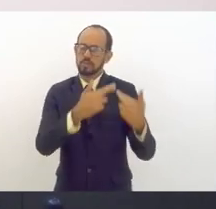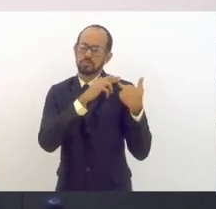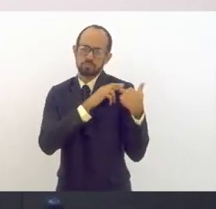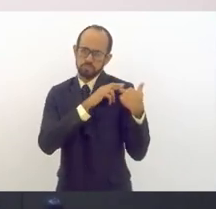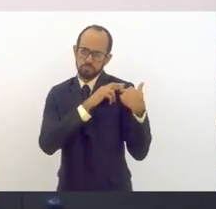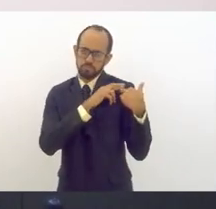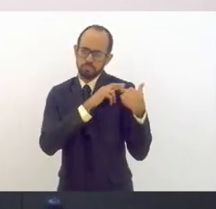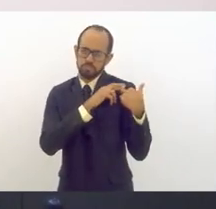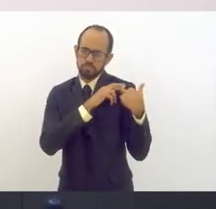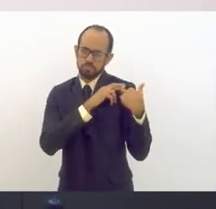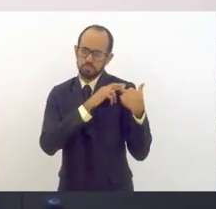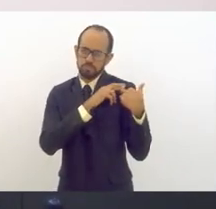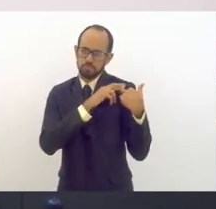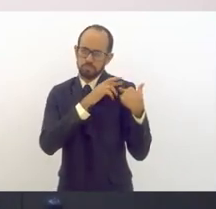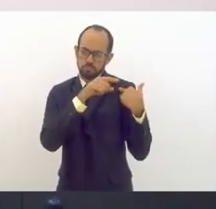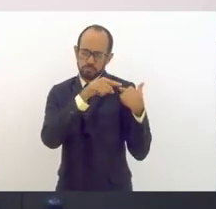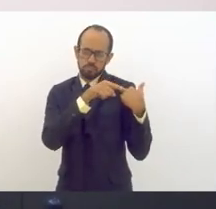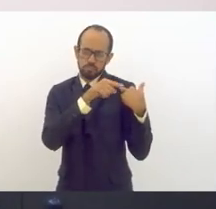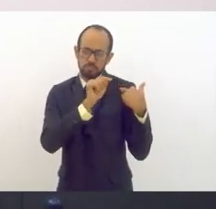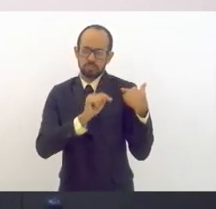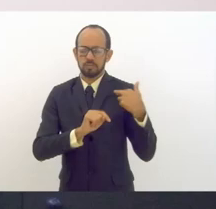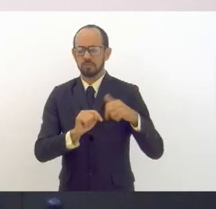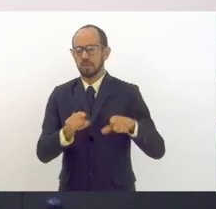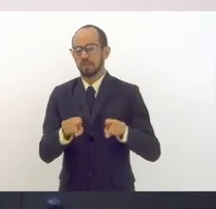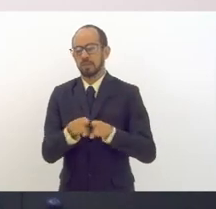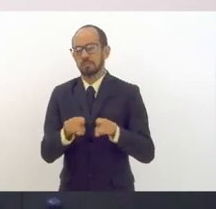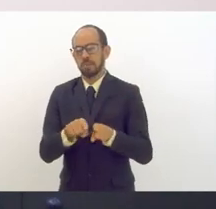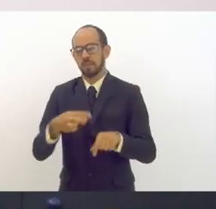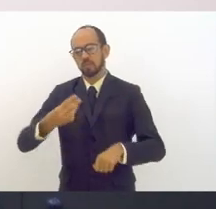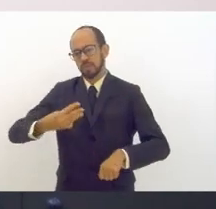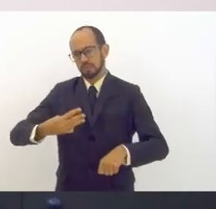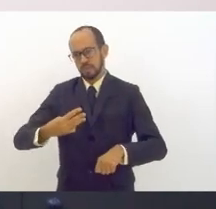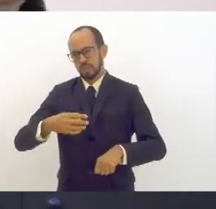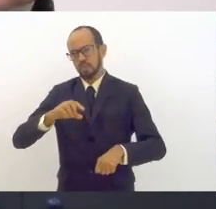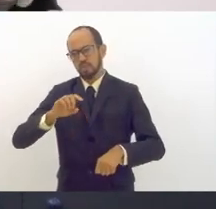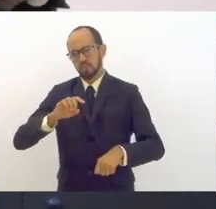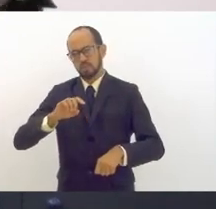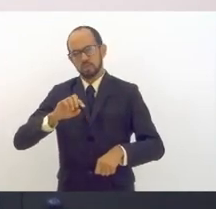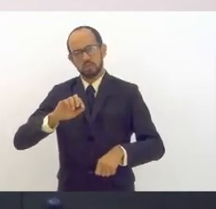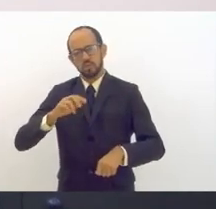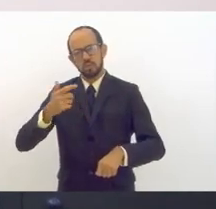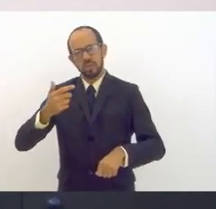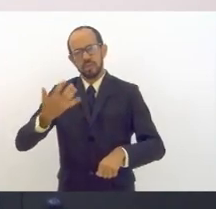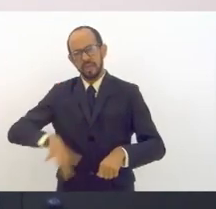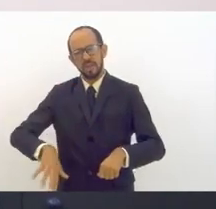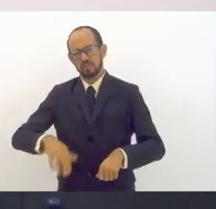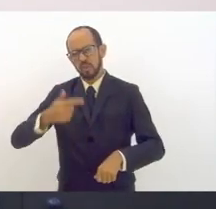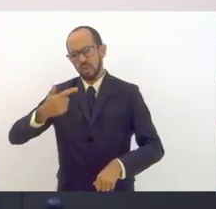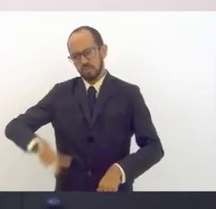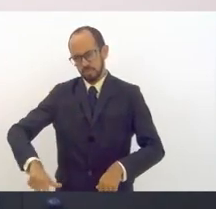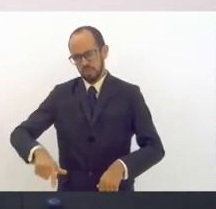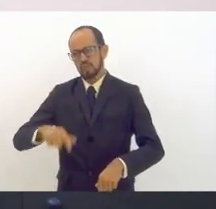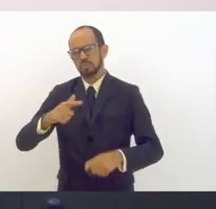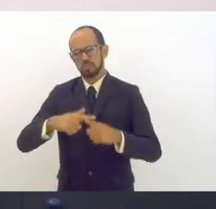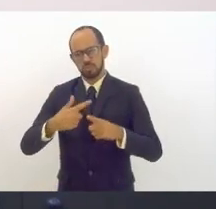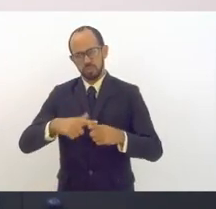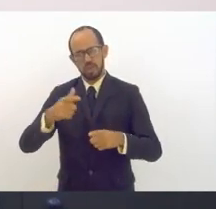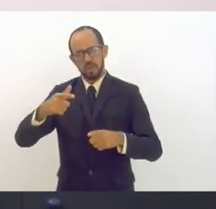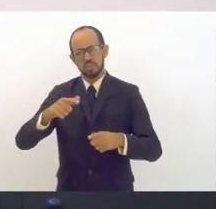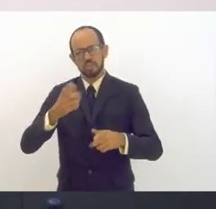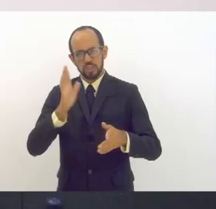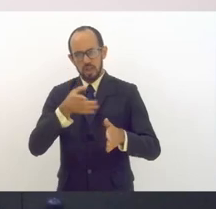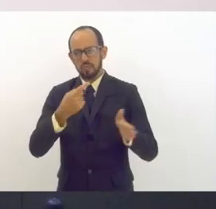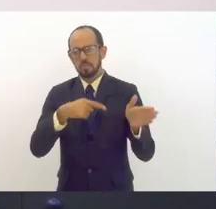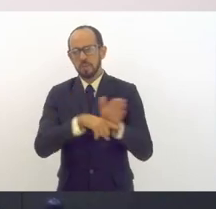queria trazer esse segundo tópico. O terceiro tópico eu vou apenas repisar, não vou repetir porque a intervenção do CEP me contemplou, mas